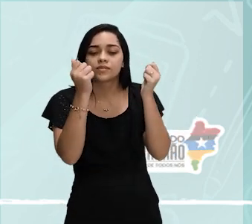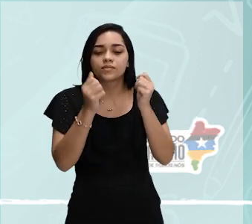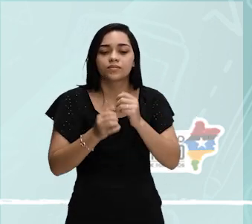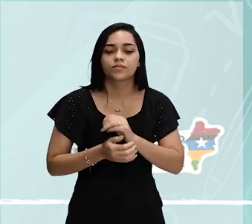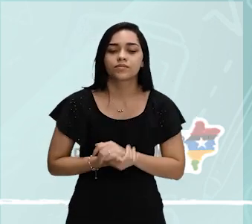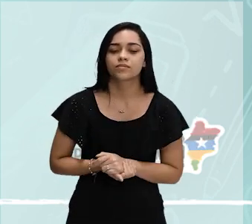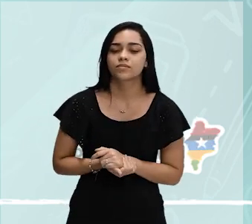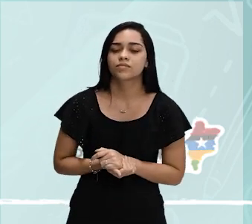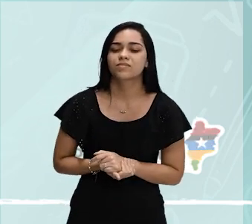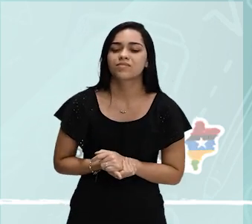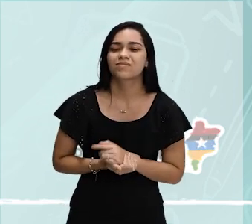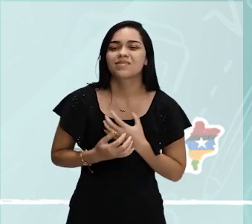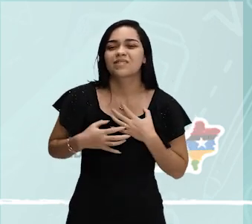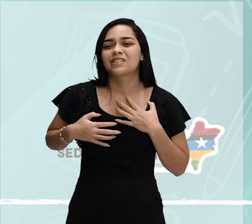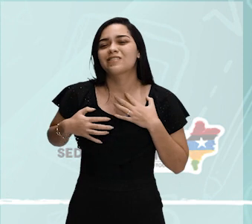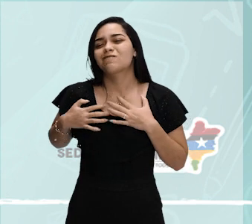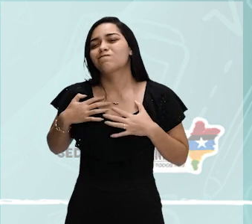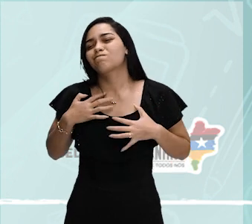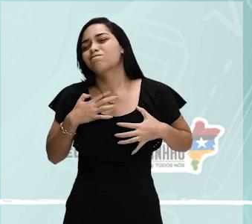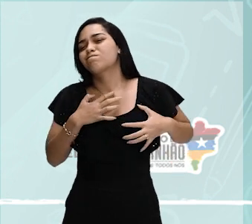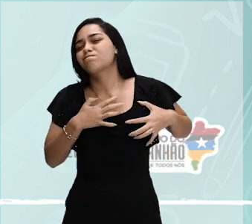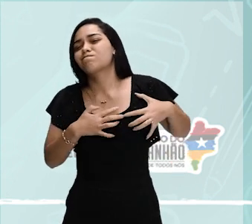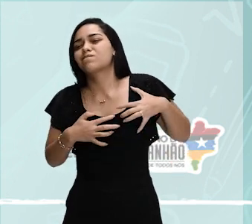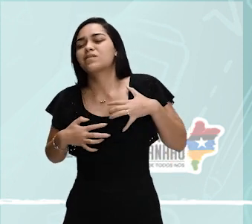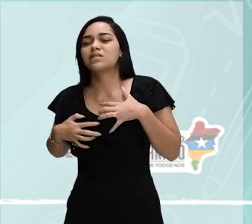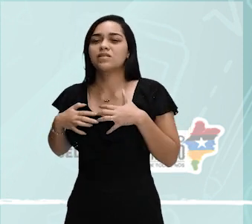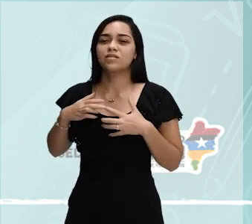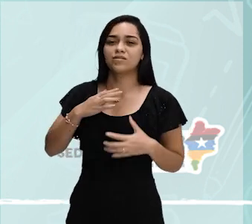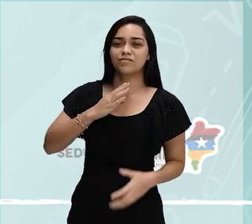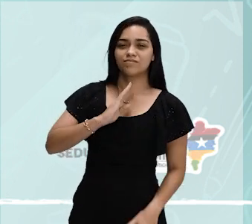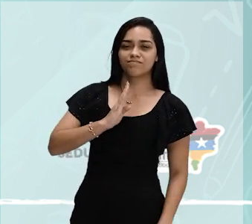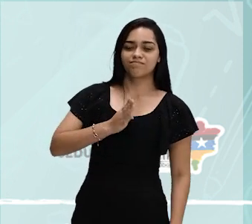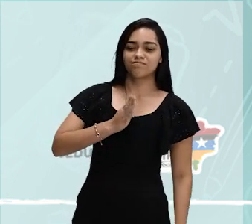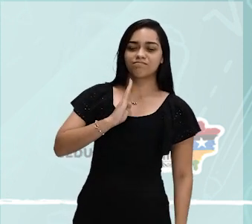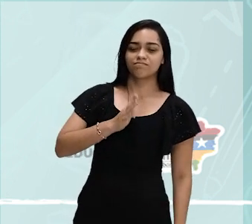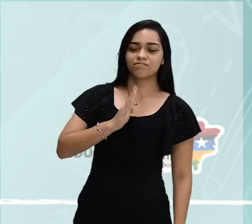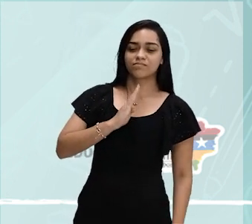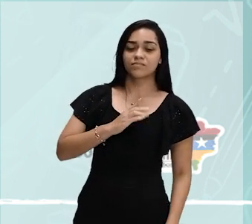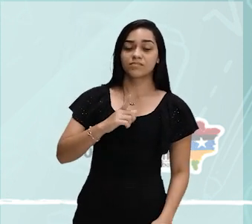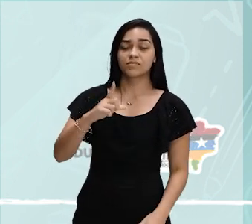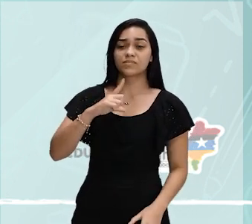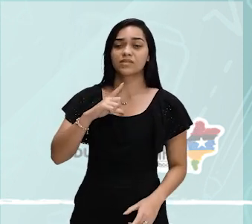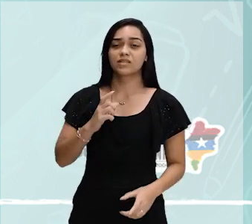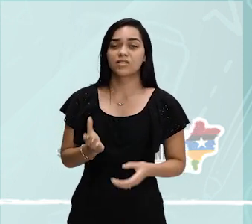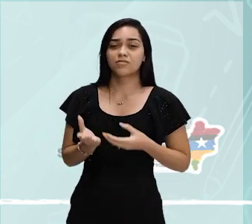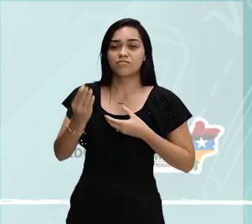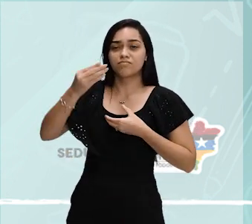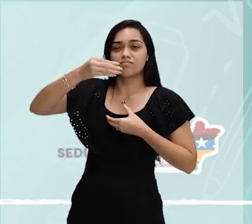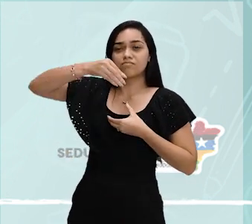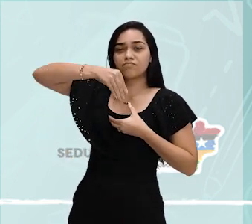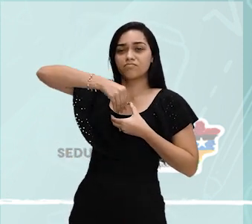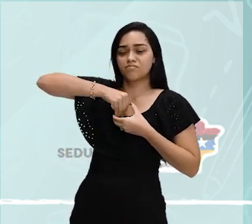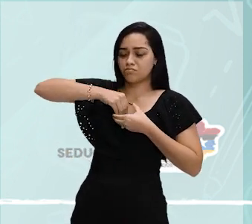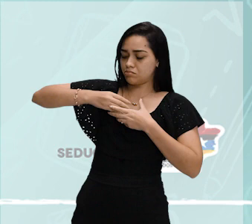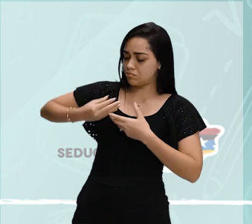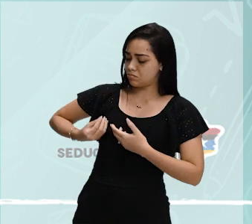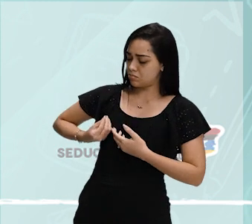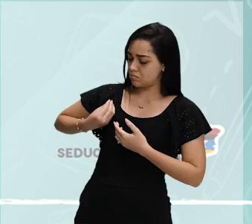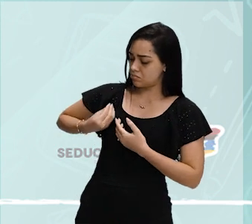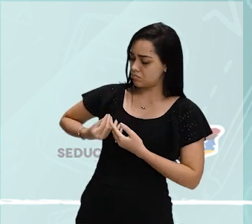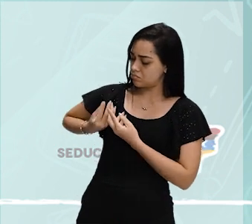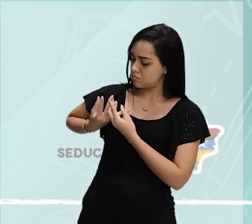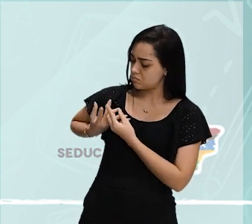desfalece. Surda agonia, o coração fenece. E devora meu ser mortal,